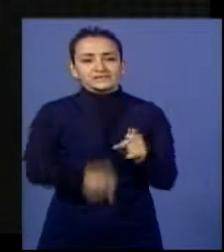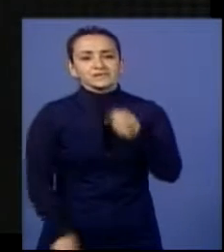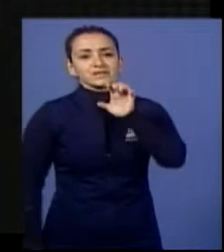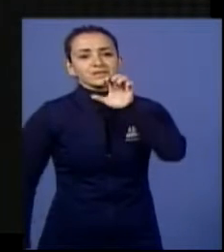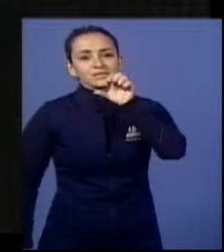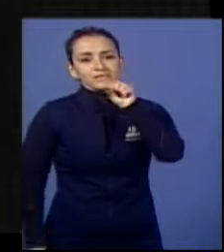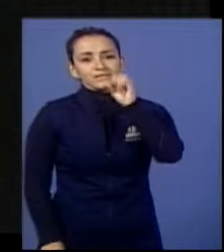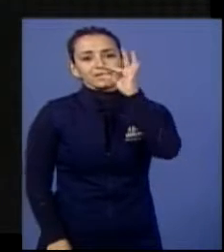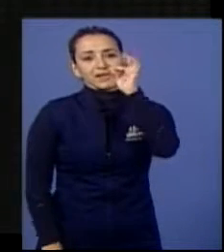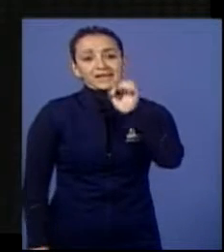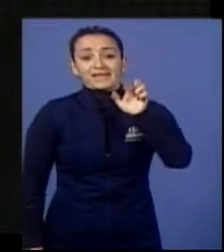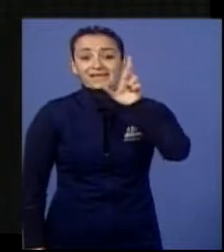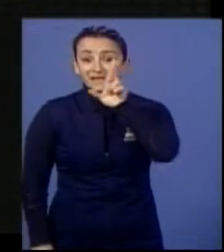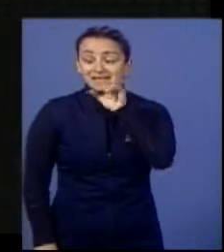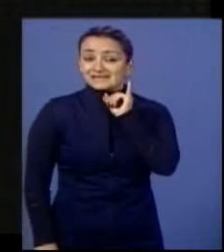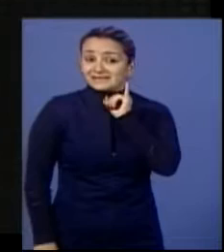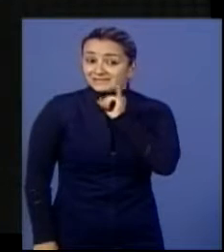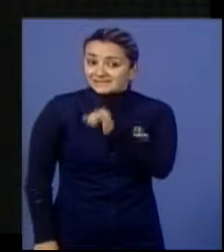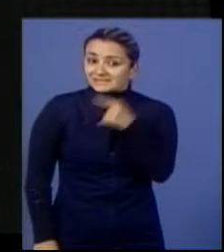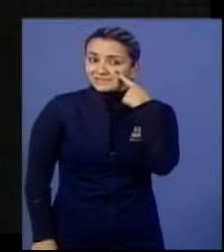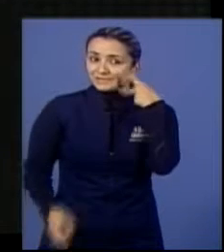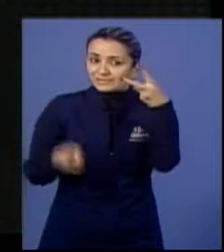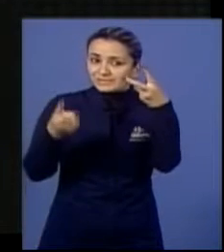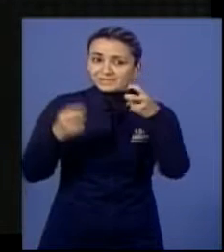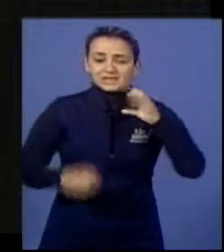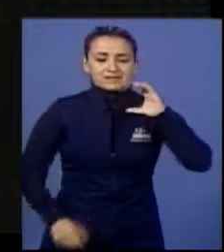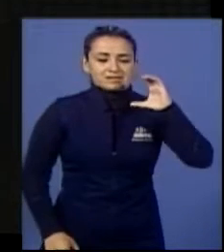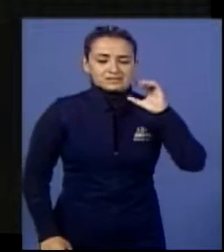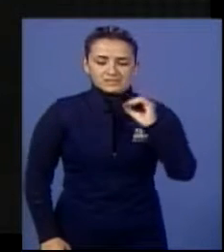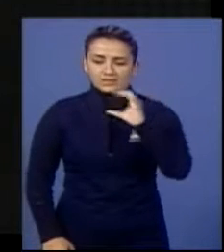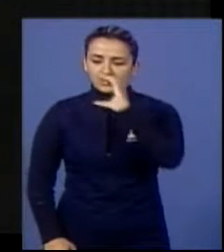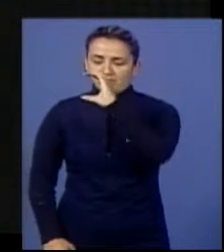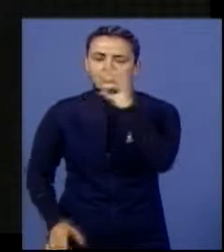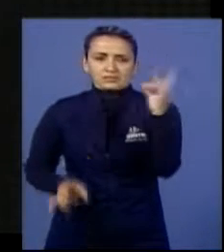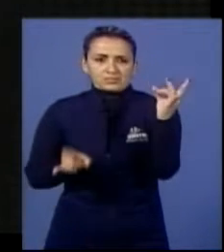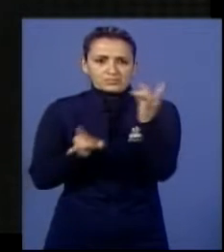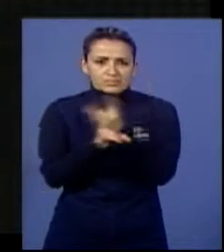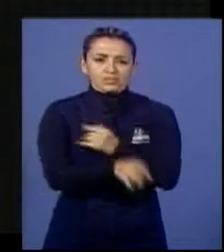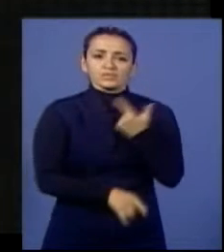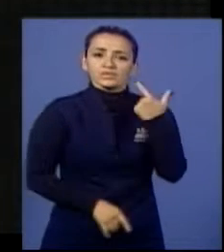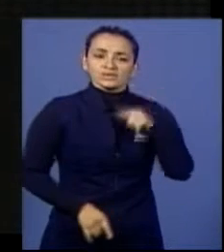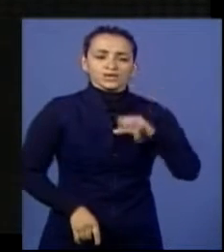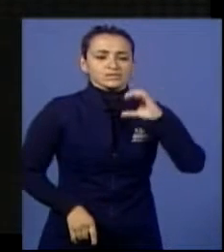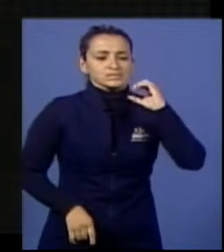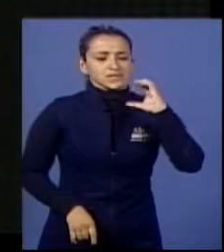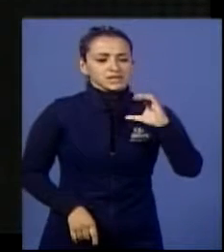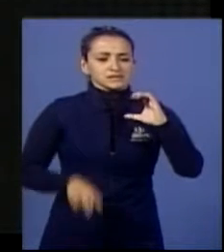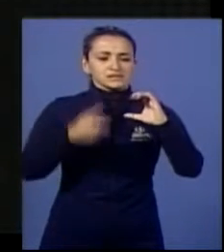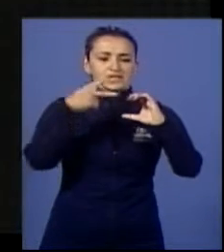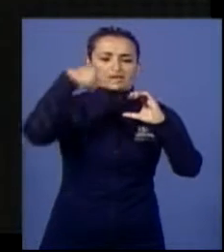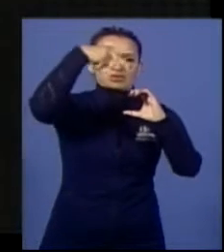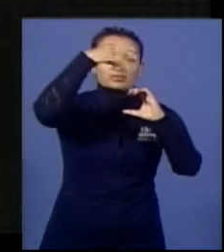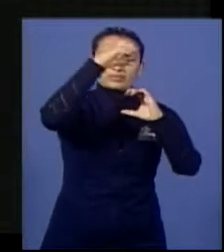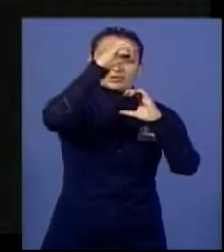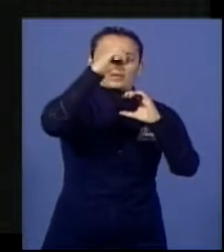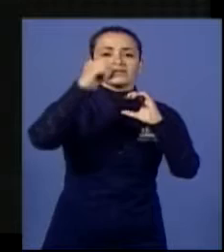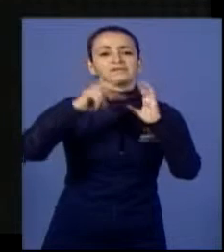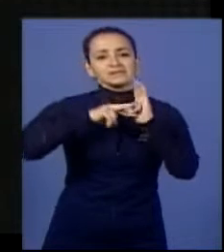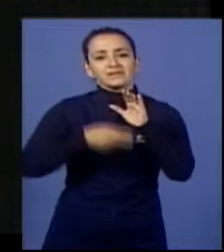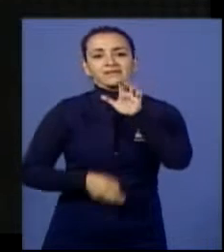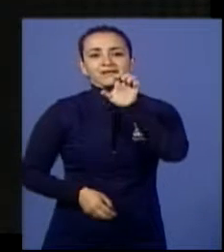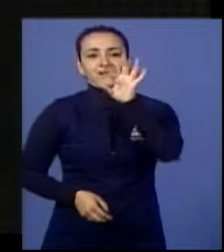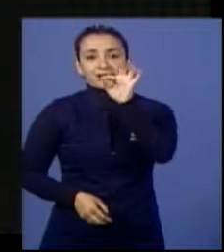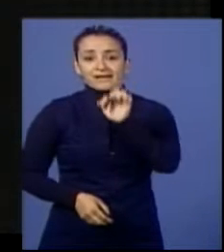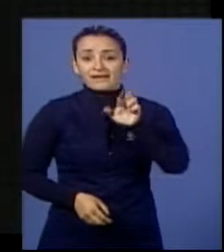éster. Quando os dois carbonos, nenhum deles é C duplo O, isso caracteriza a função éter.